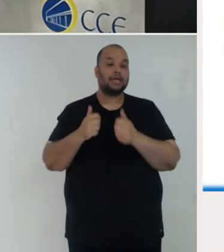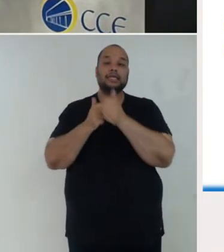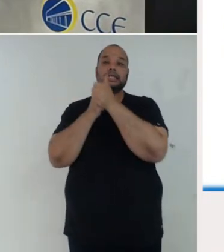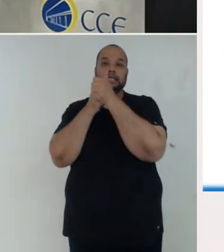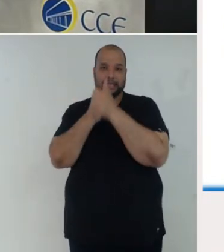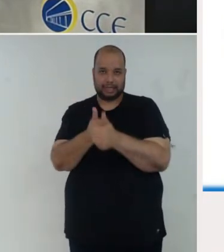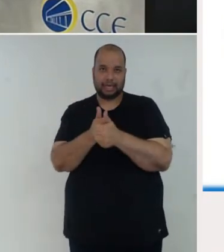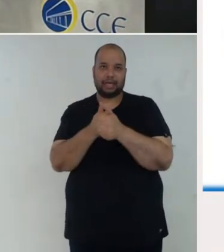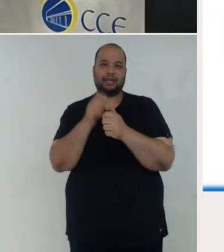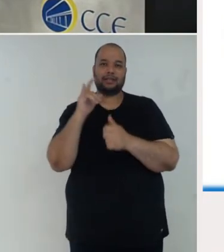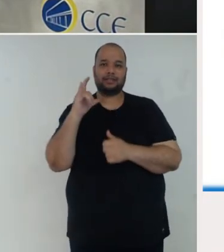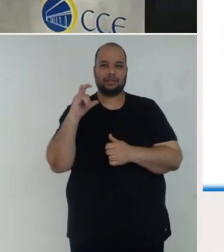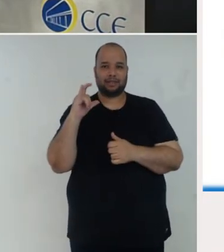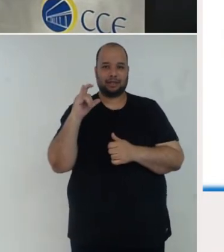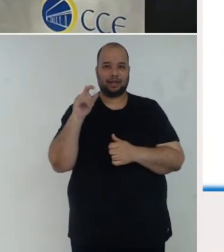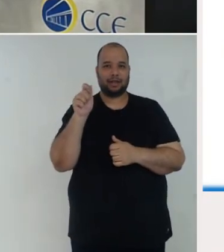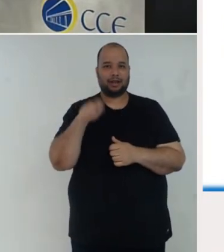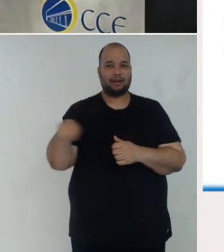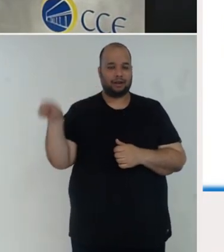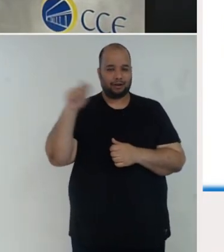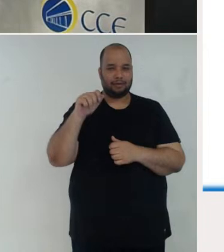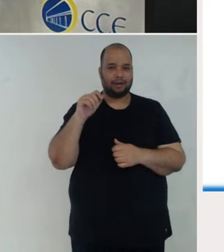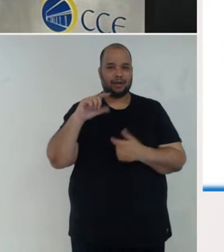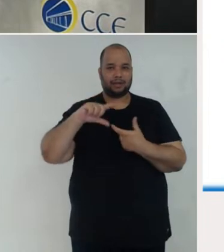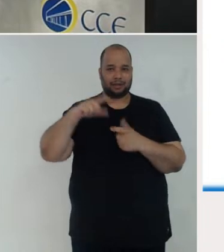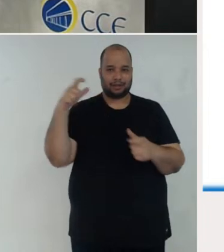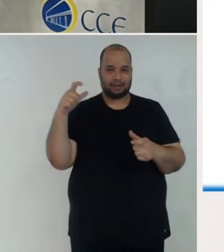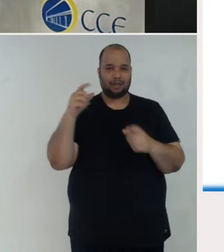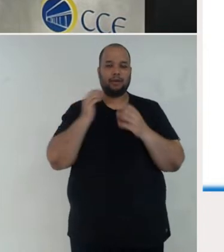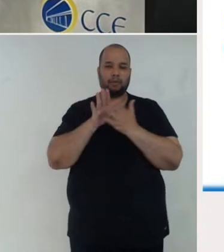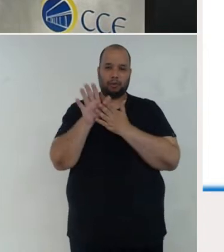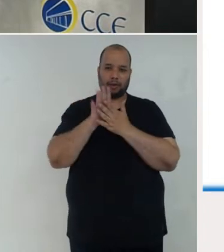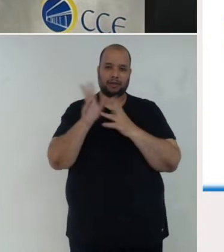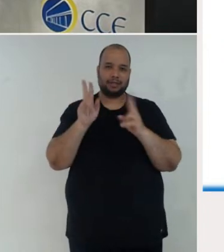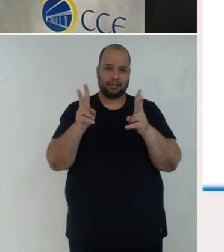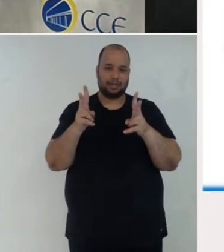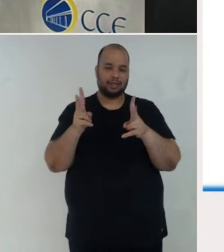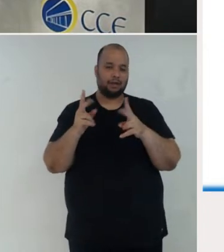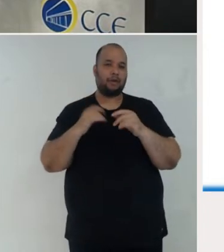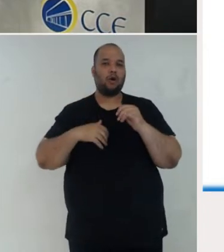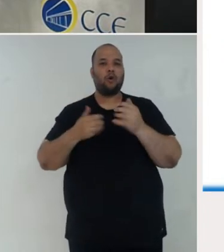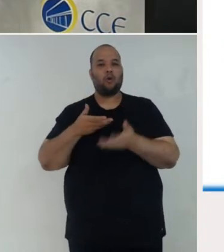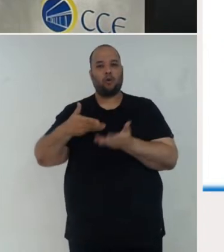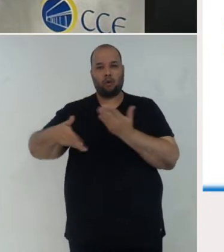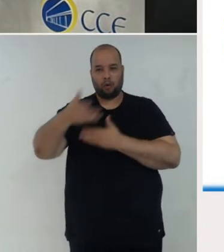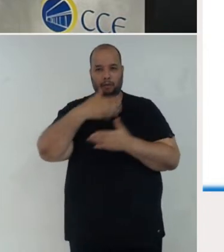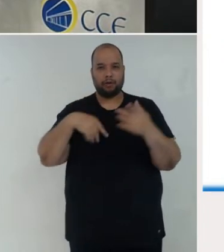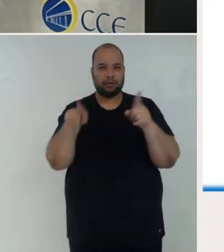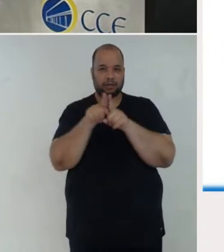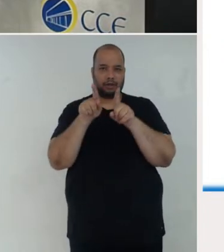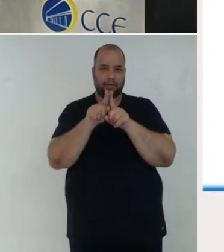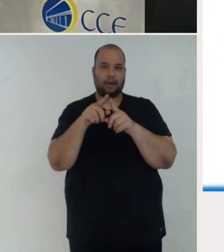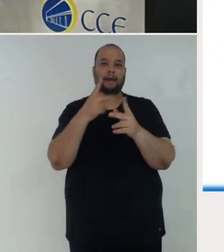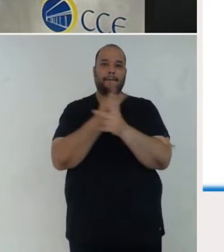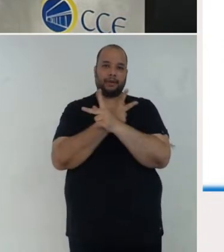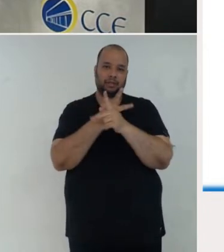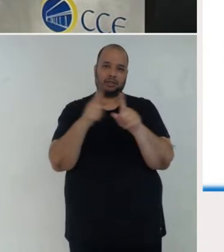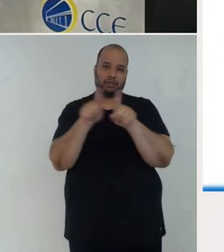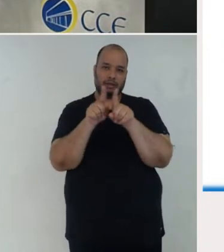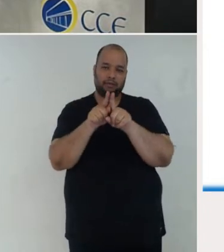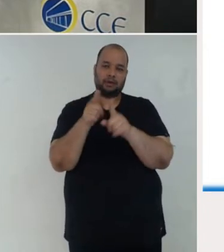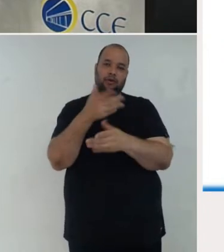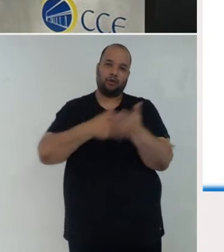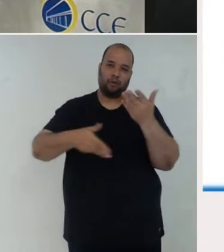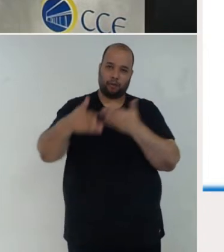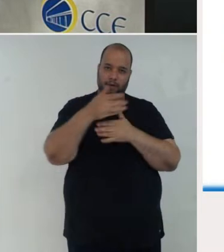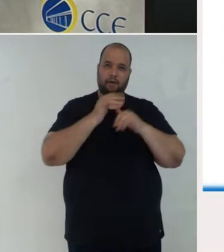na rede social, @intertrades, a gente sempre publica coisas lá, e eu sempre compartilho também aqui na rede, e a PEGET também compartilha